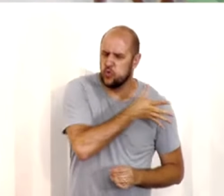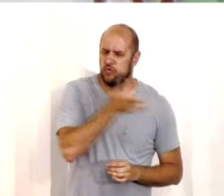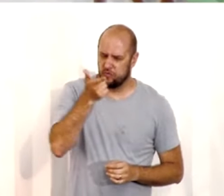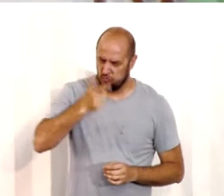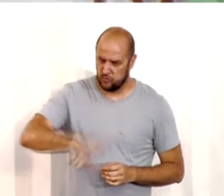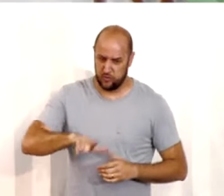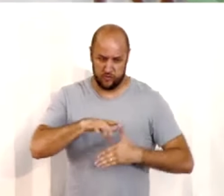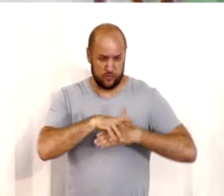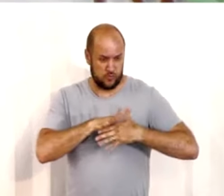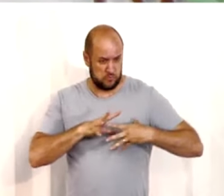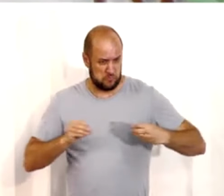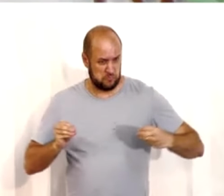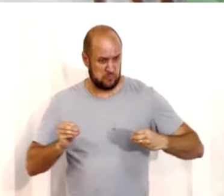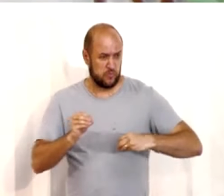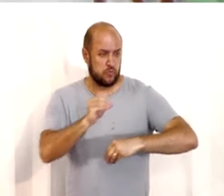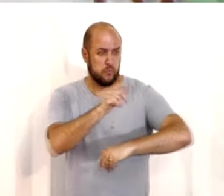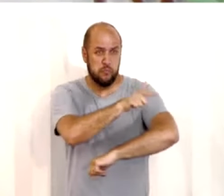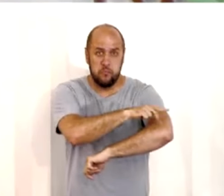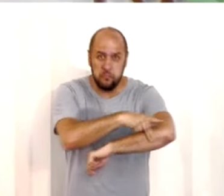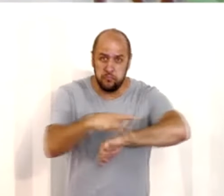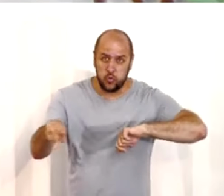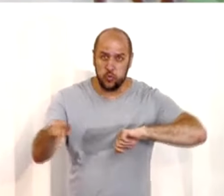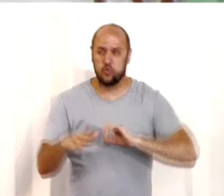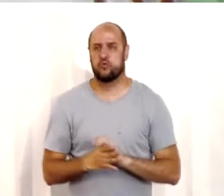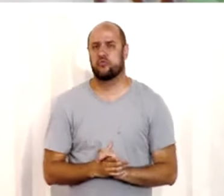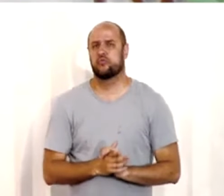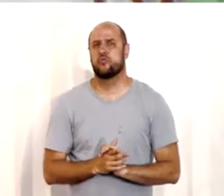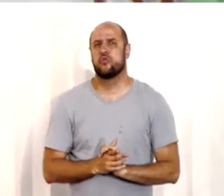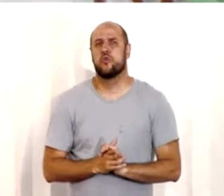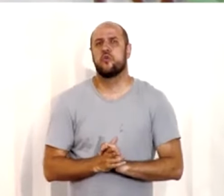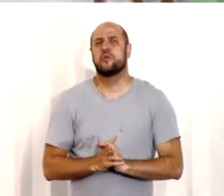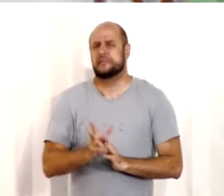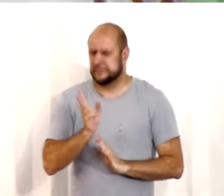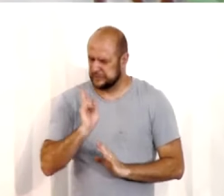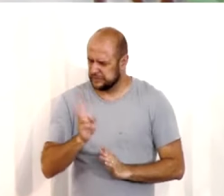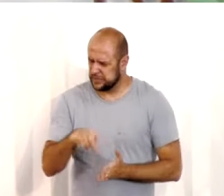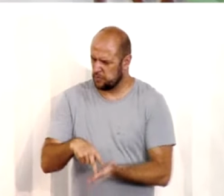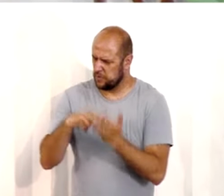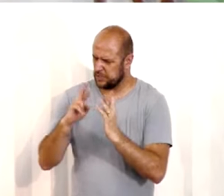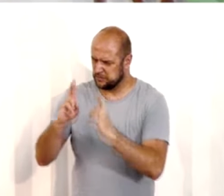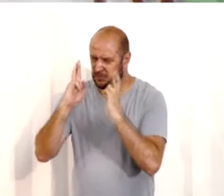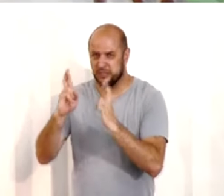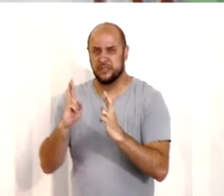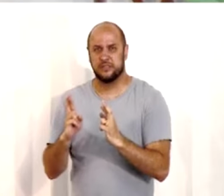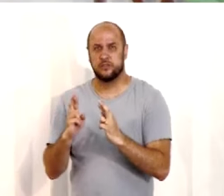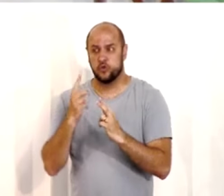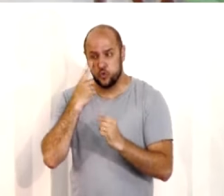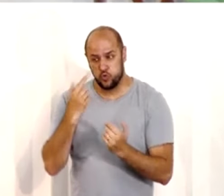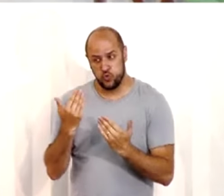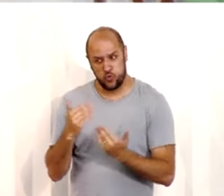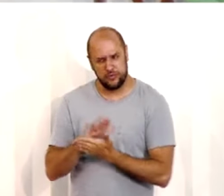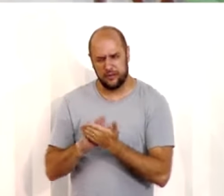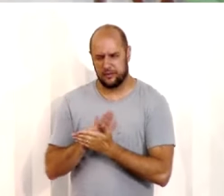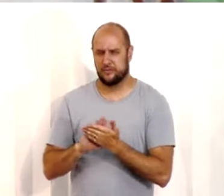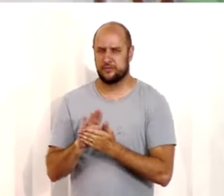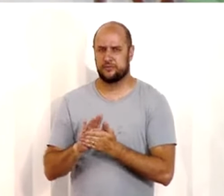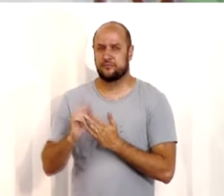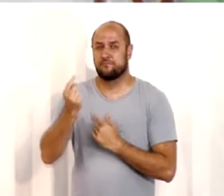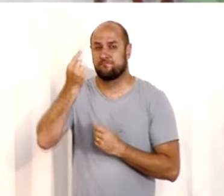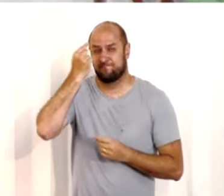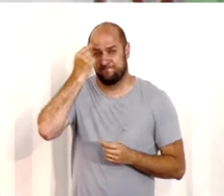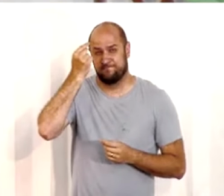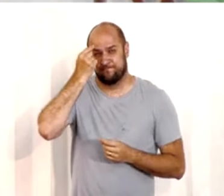pura. Guardemos firmes a confissão da esperança sem vacilar, pois quem fez a promessa é fiel.